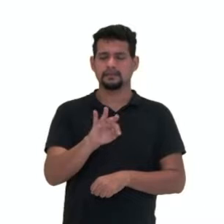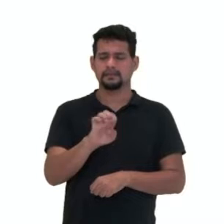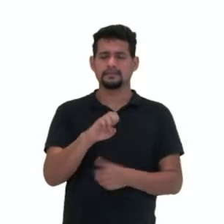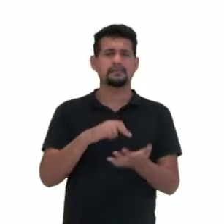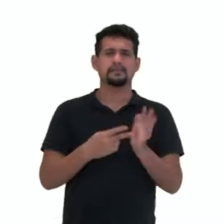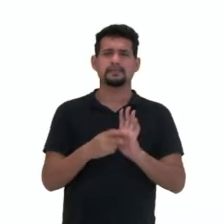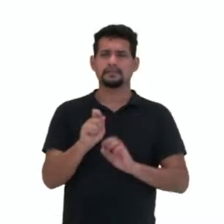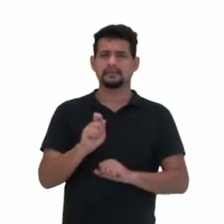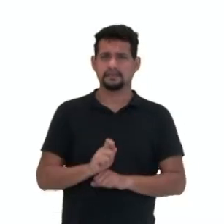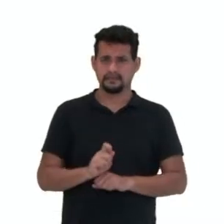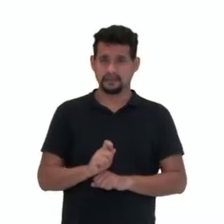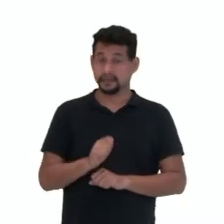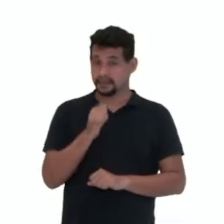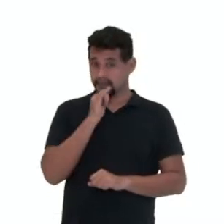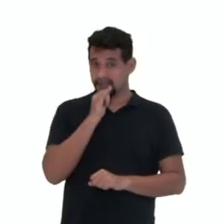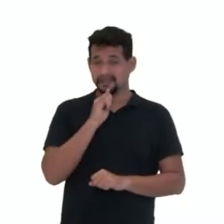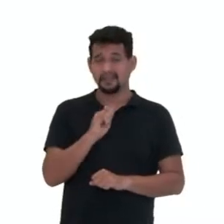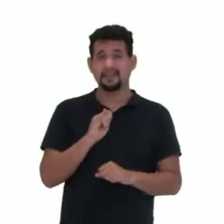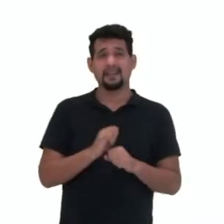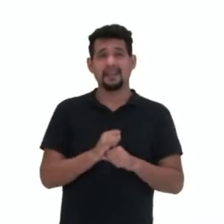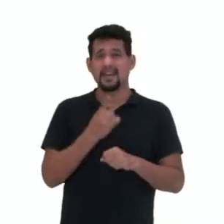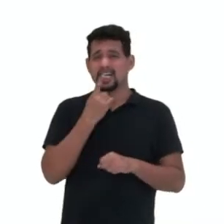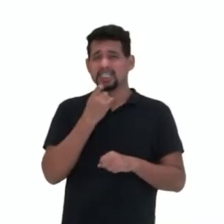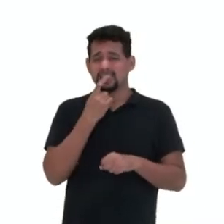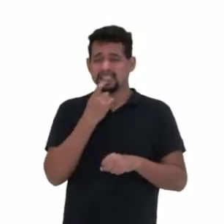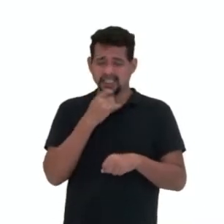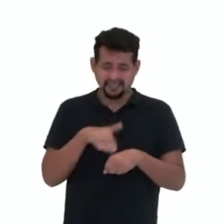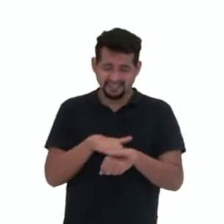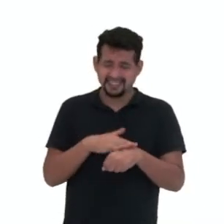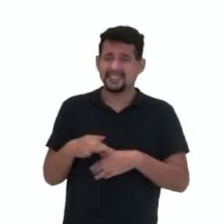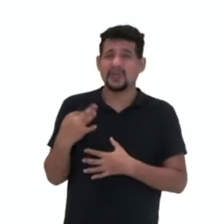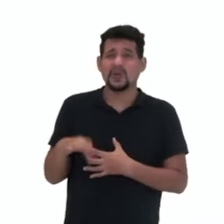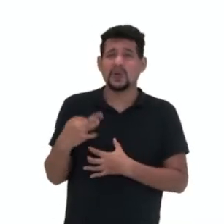como fica, dá vermelhidão, dor, né?